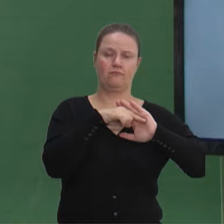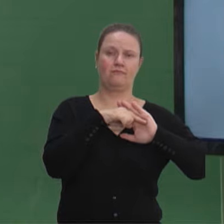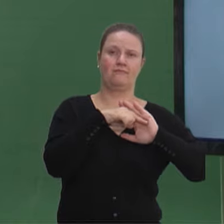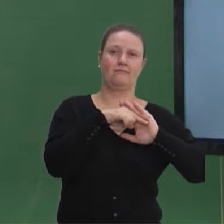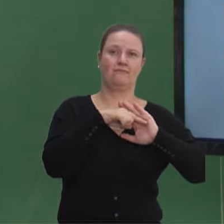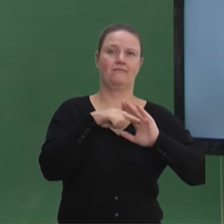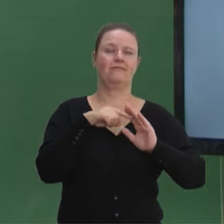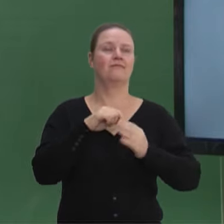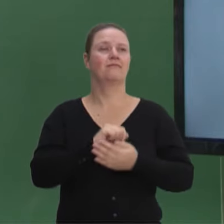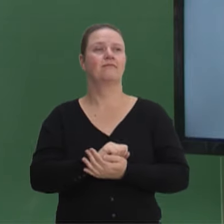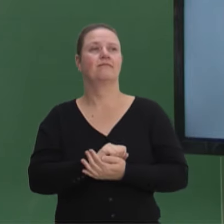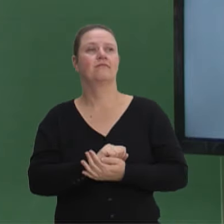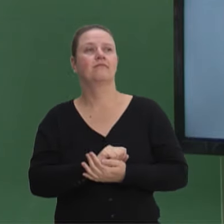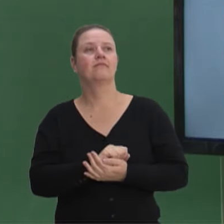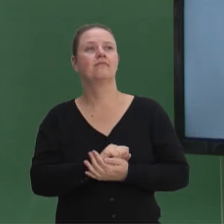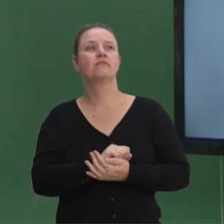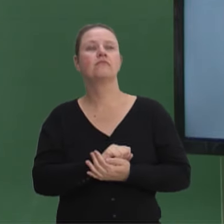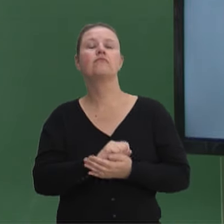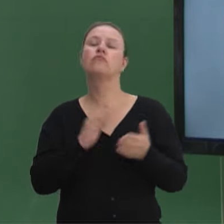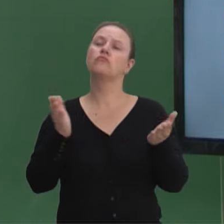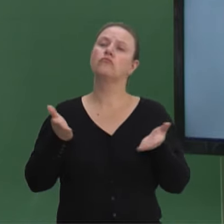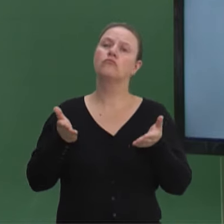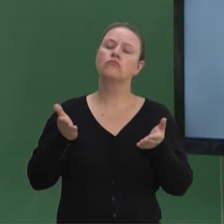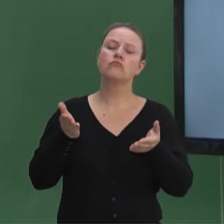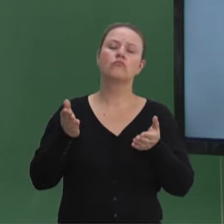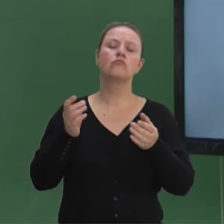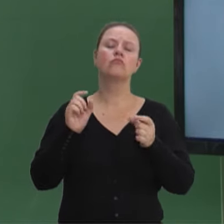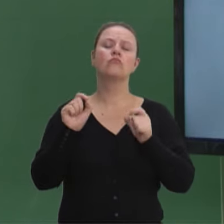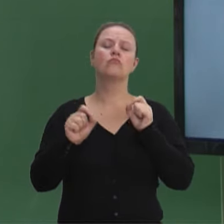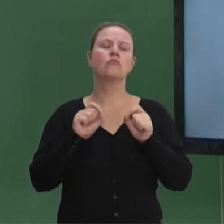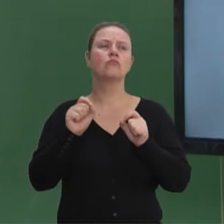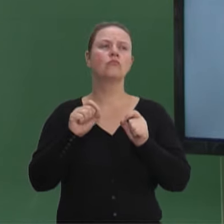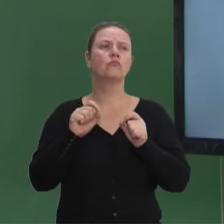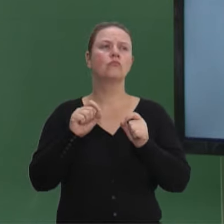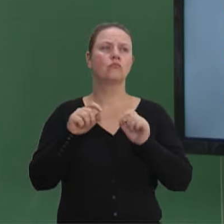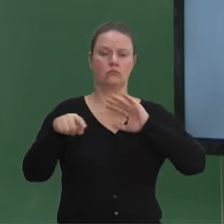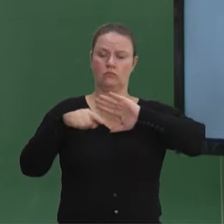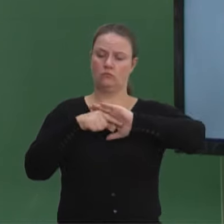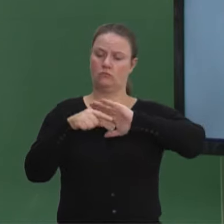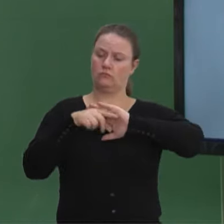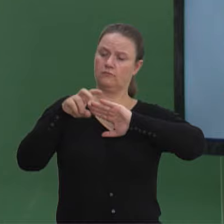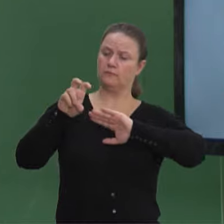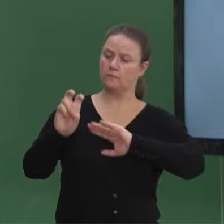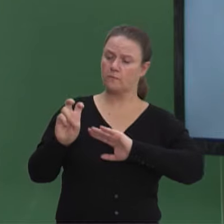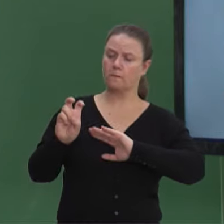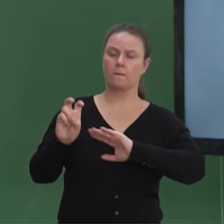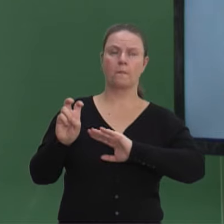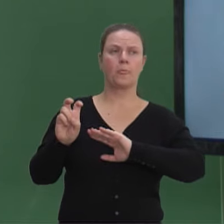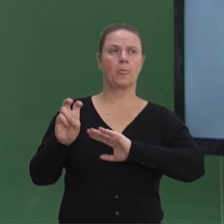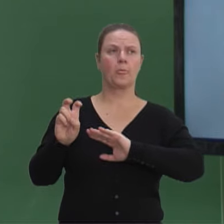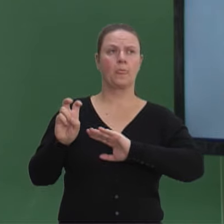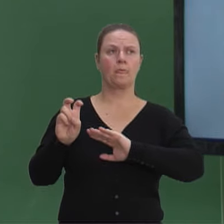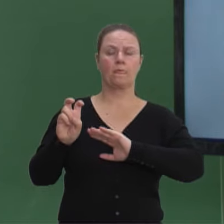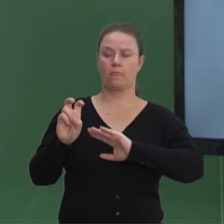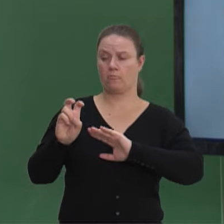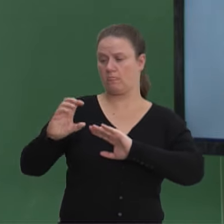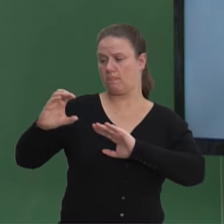do ponto. Lá do meu eixo, né? Então, é menos 5 e 0.